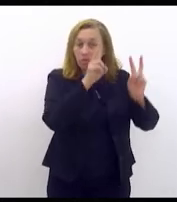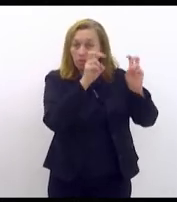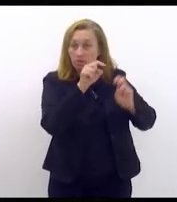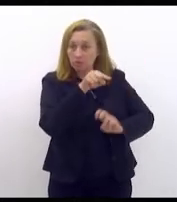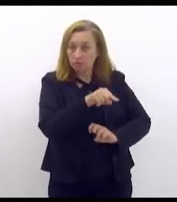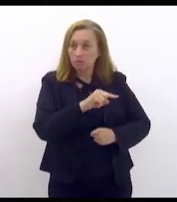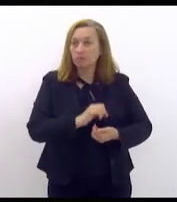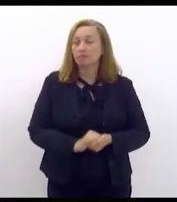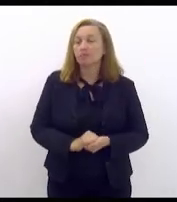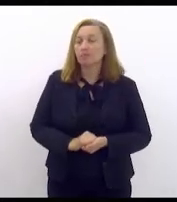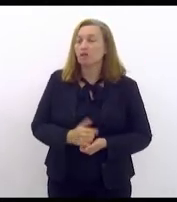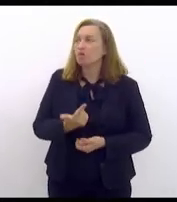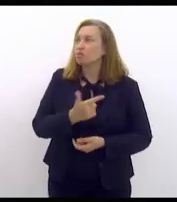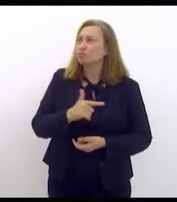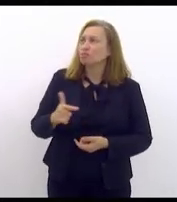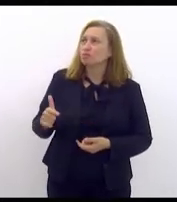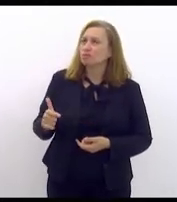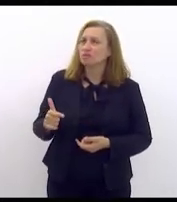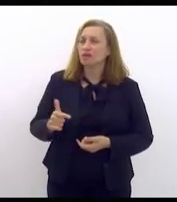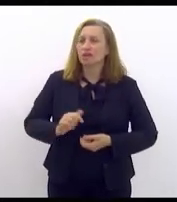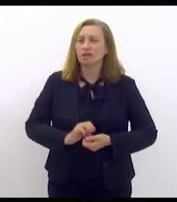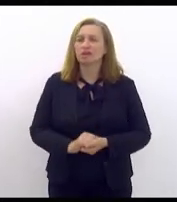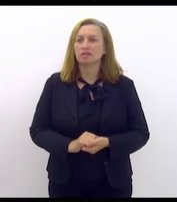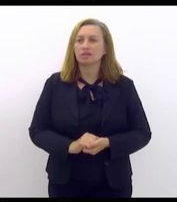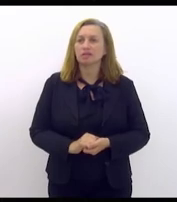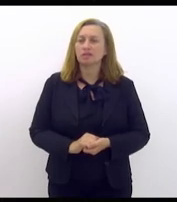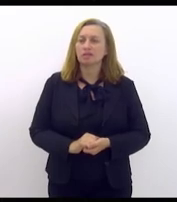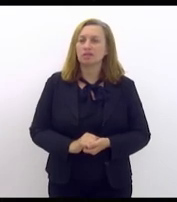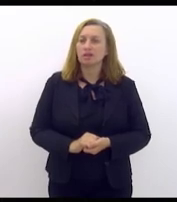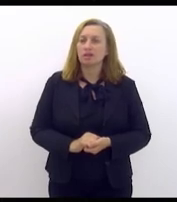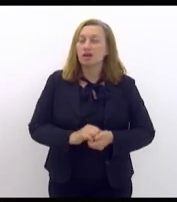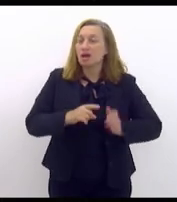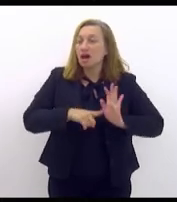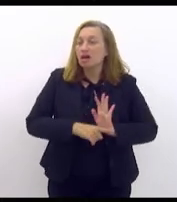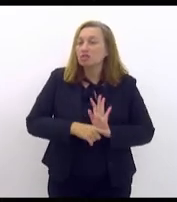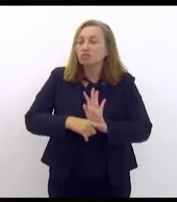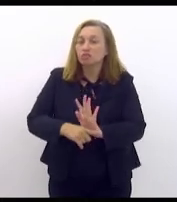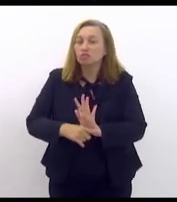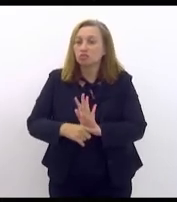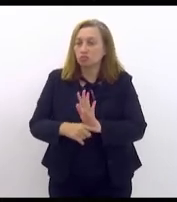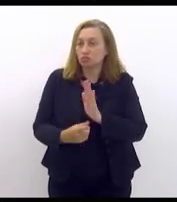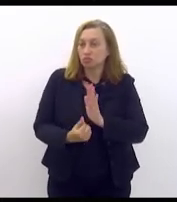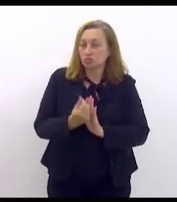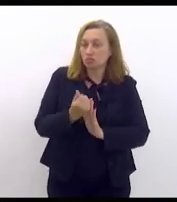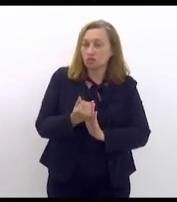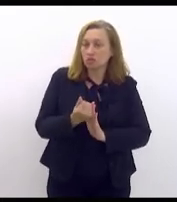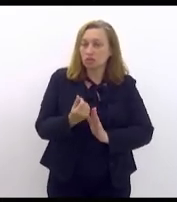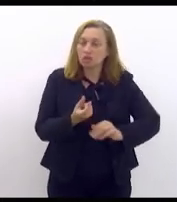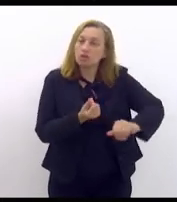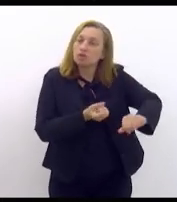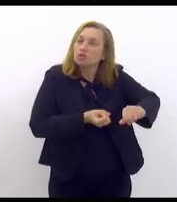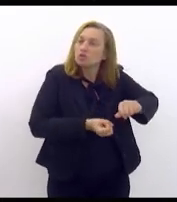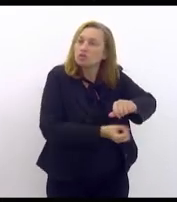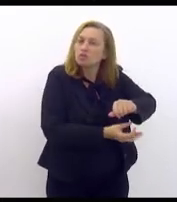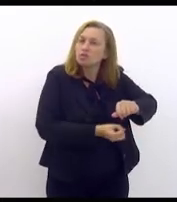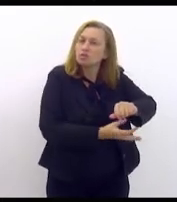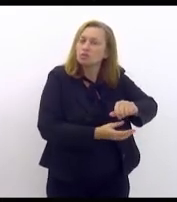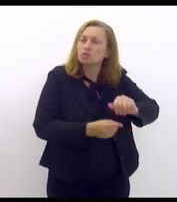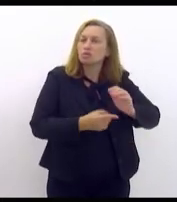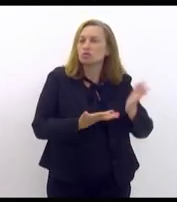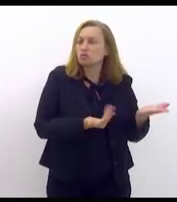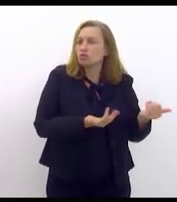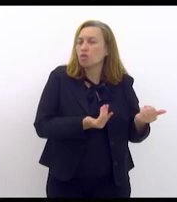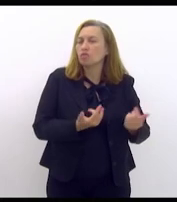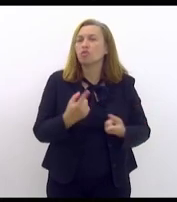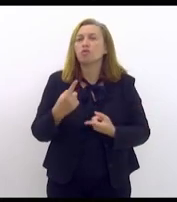não há qualquer disponibilidade financeira no FUNJOVEM, ou seja,